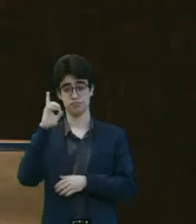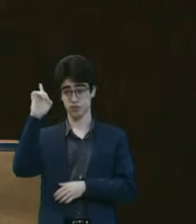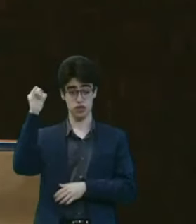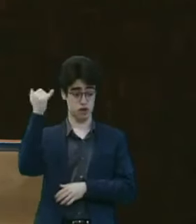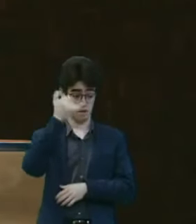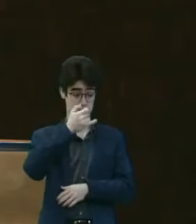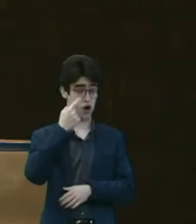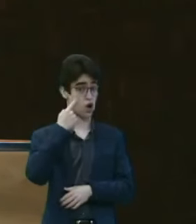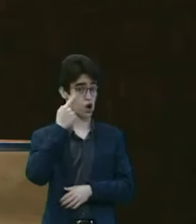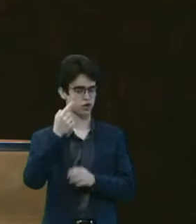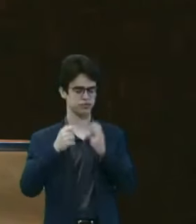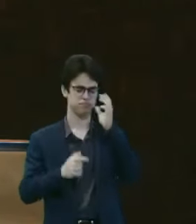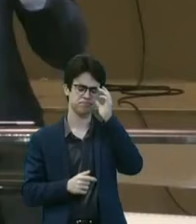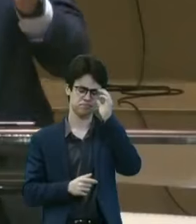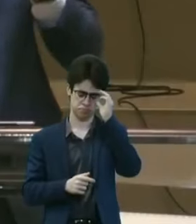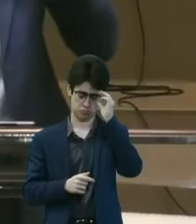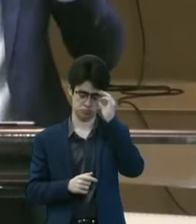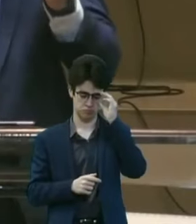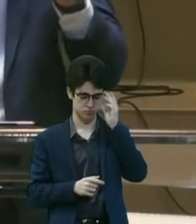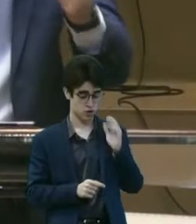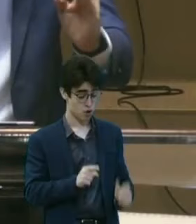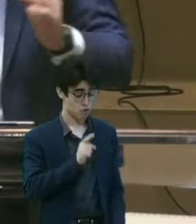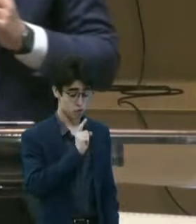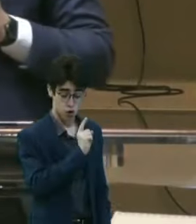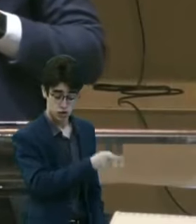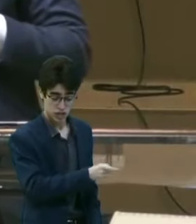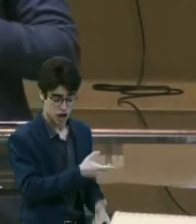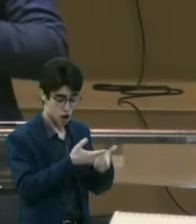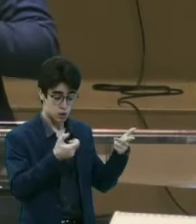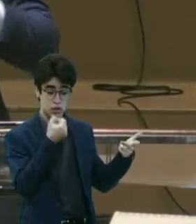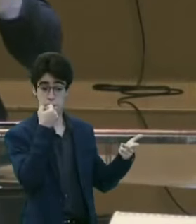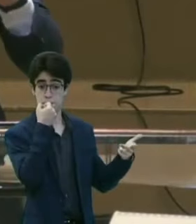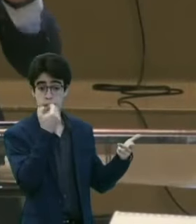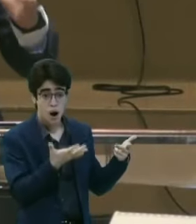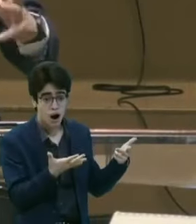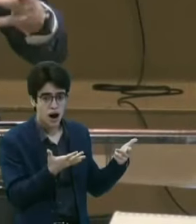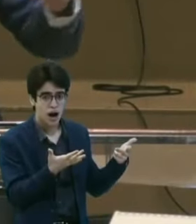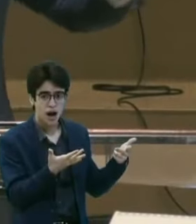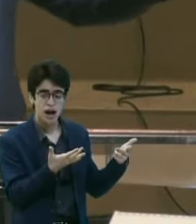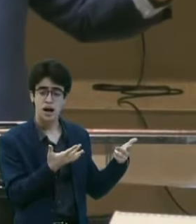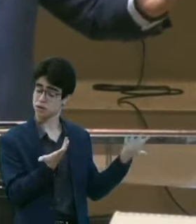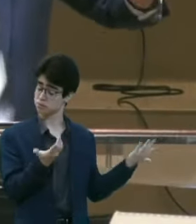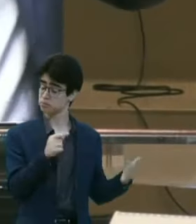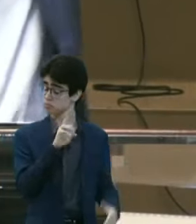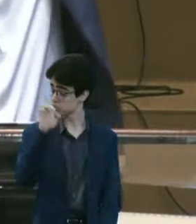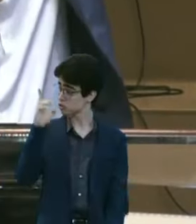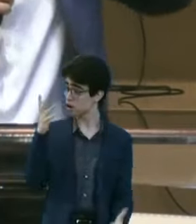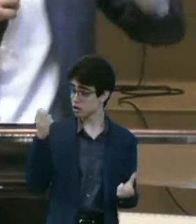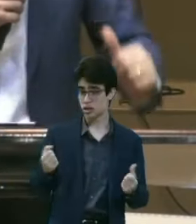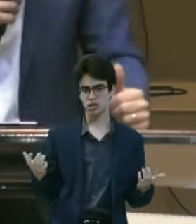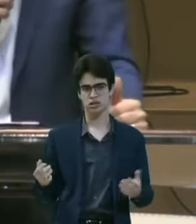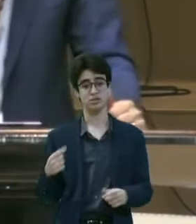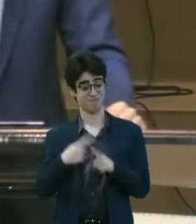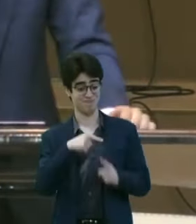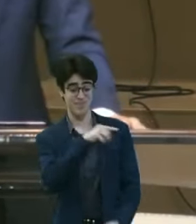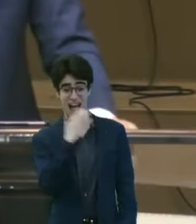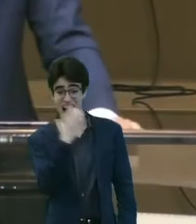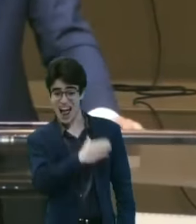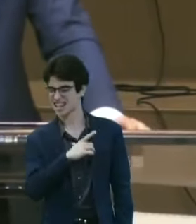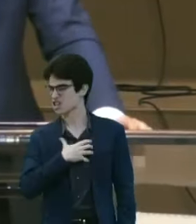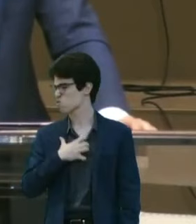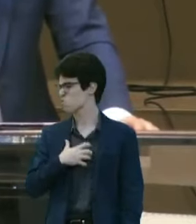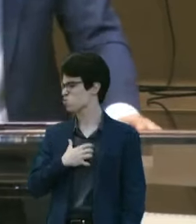Caim. Se você fizer o bem, não será aceito. Ele está bravo porque Deus não aceitou a sua